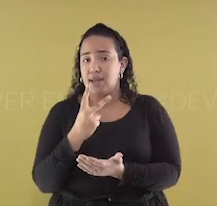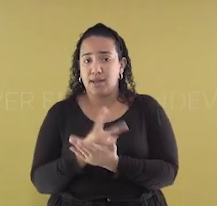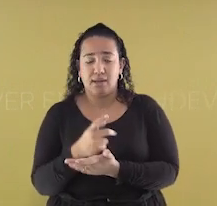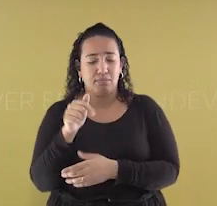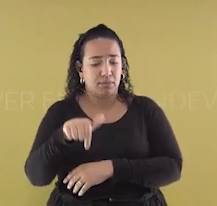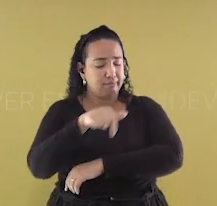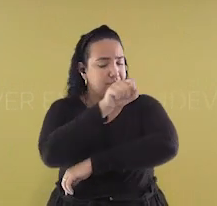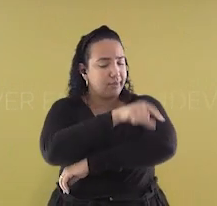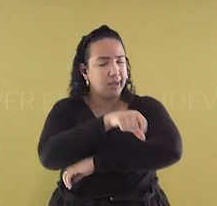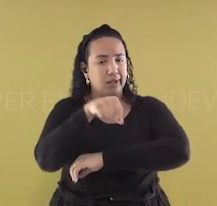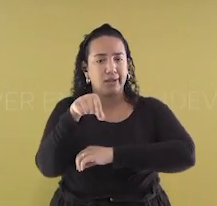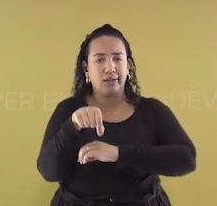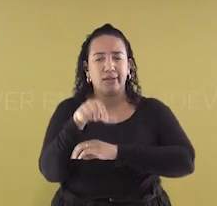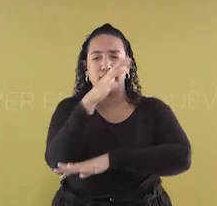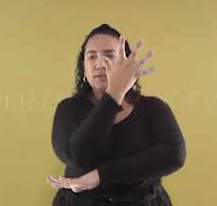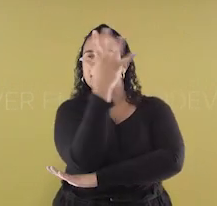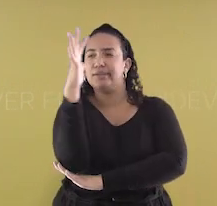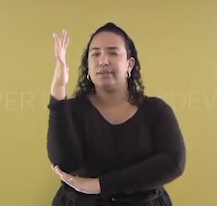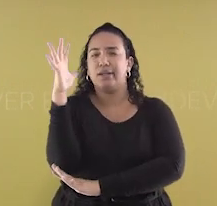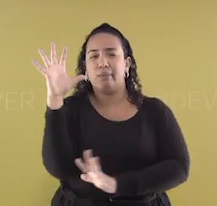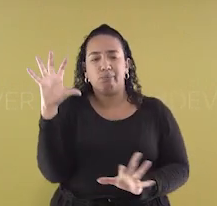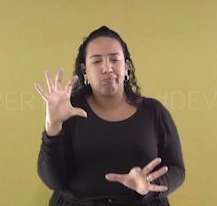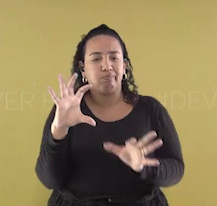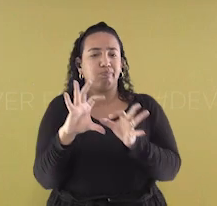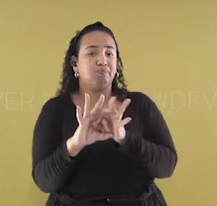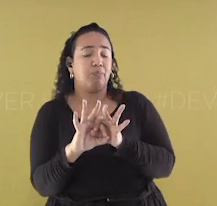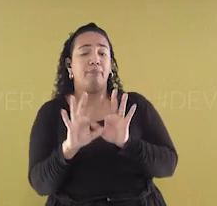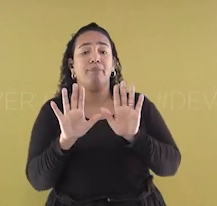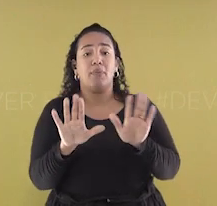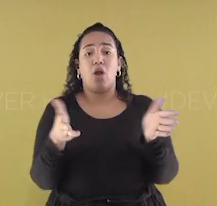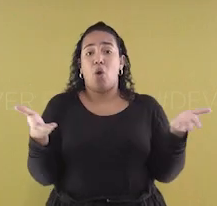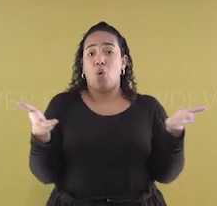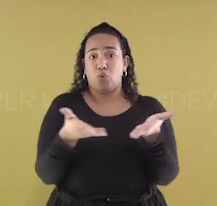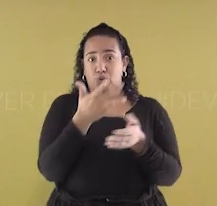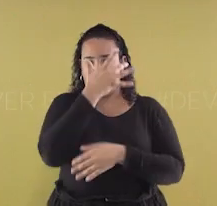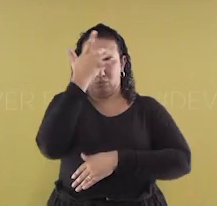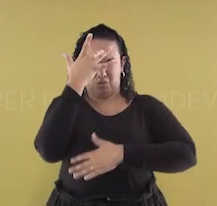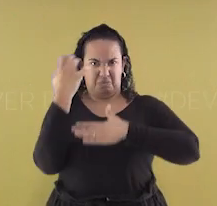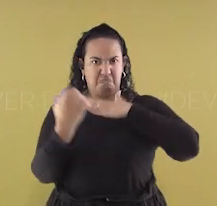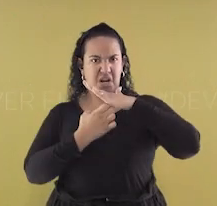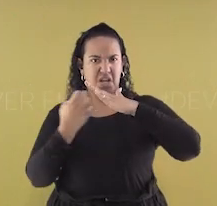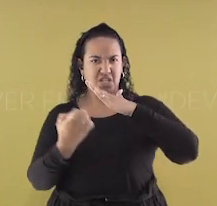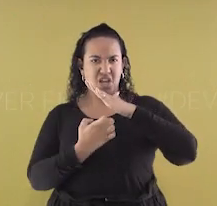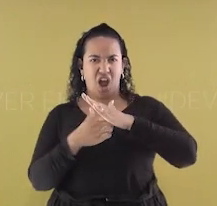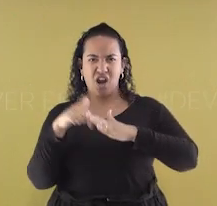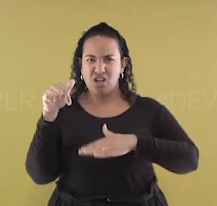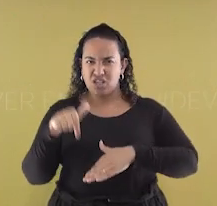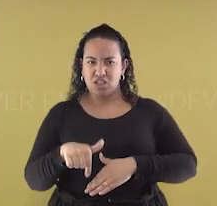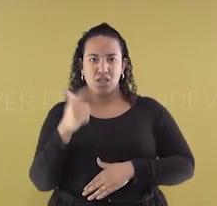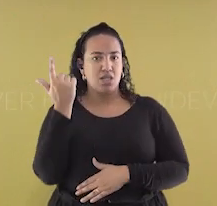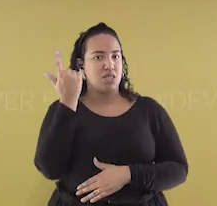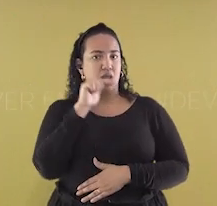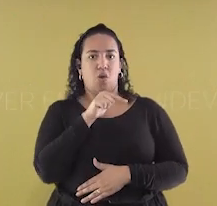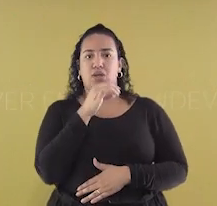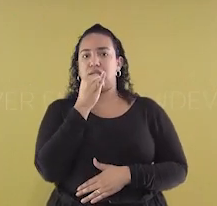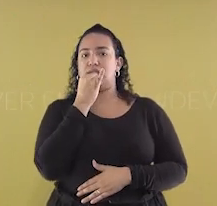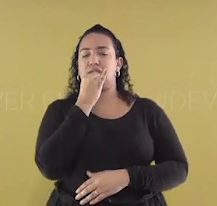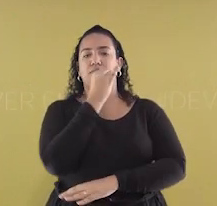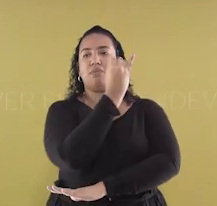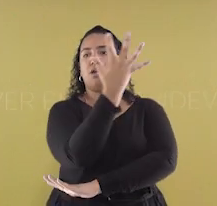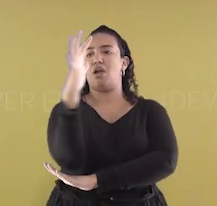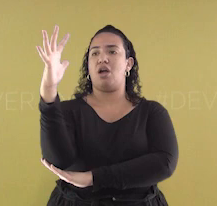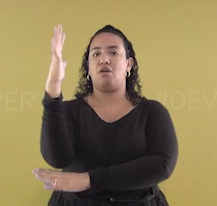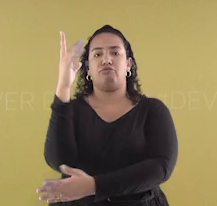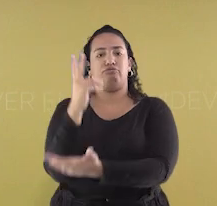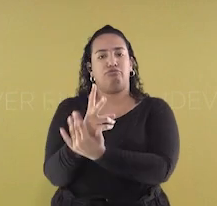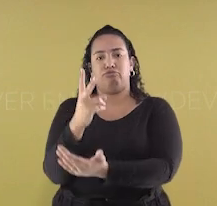em harmonia com a natureza. Mas atualmente, os grandes agricultores não conseguem plantar e manter a